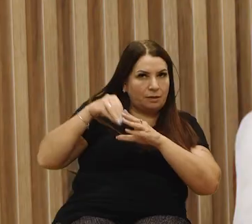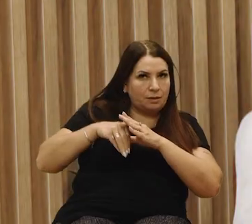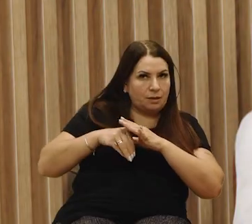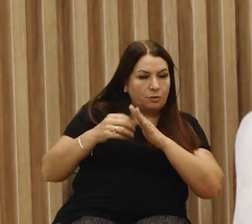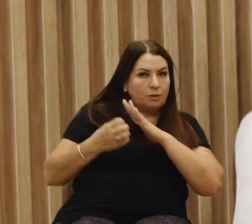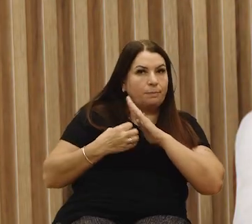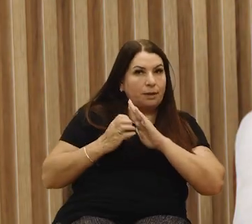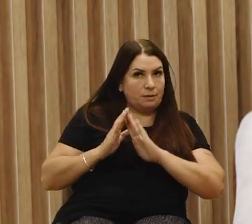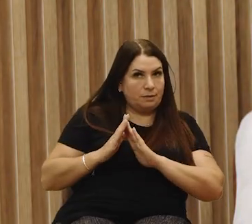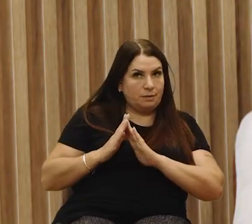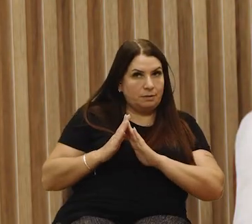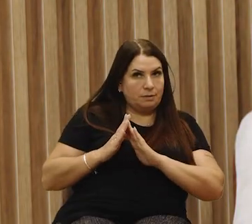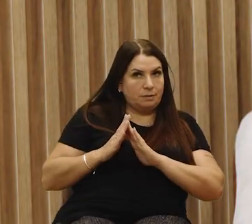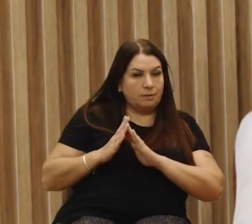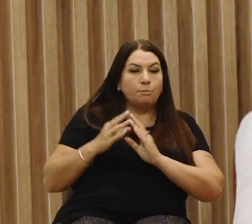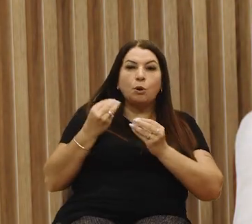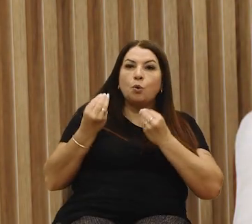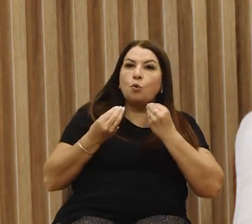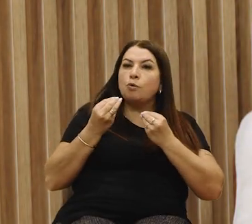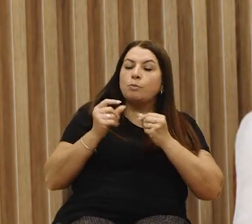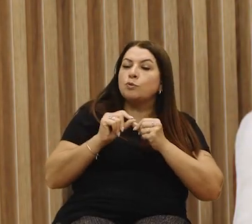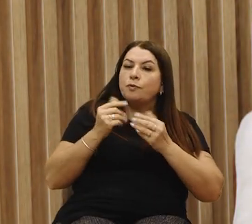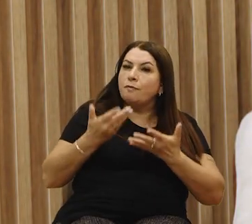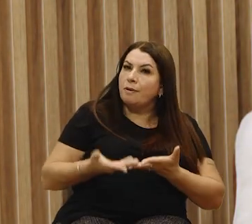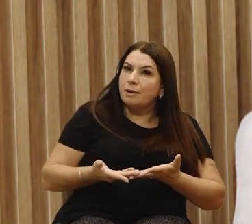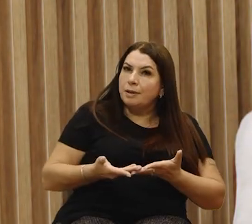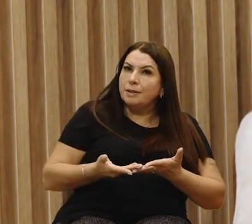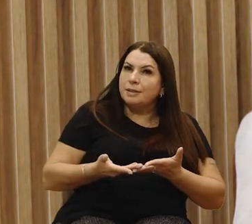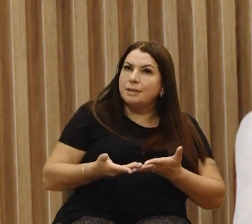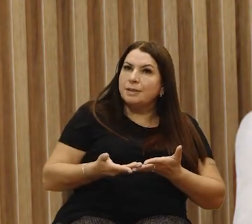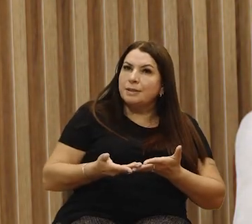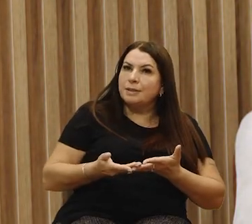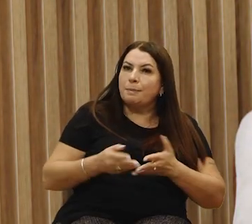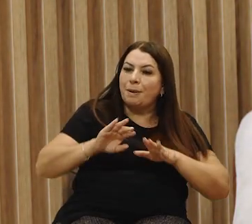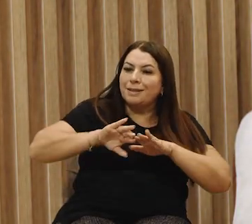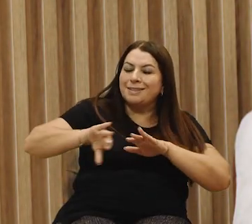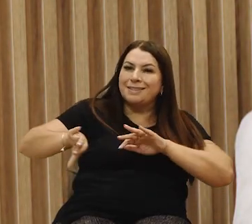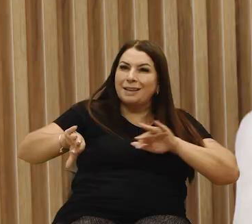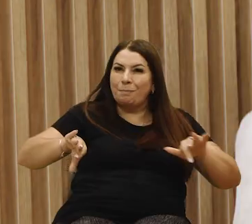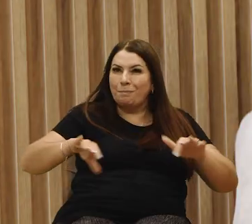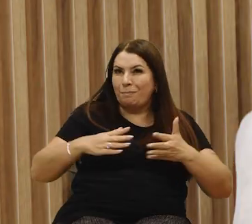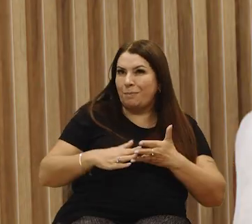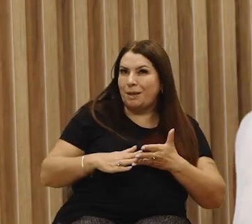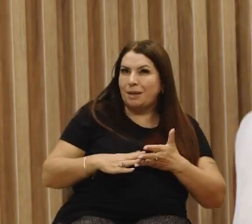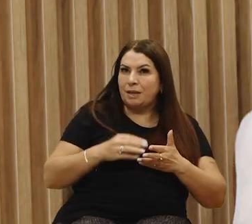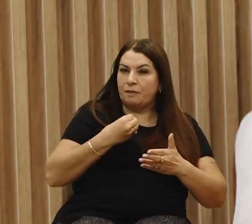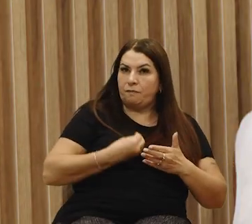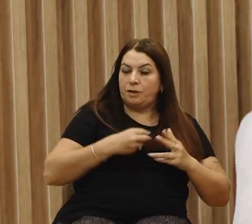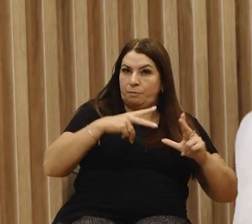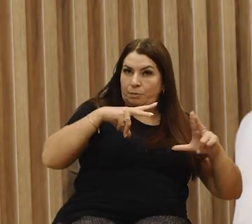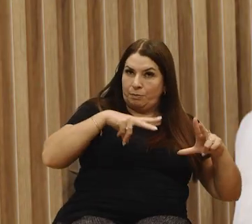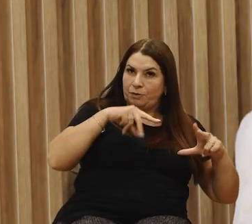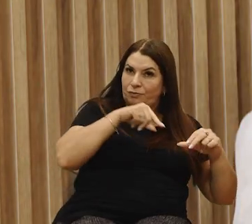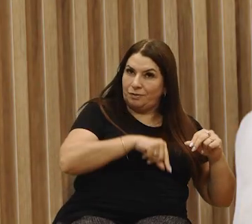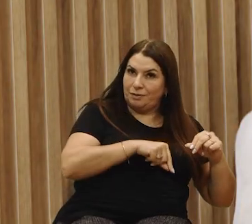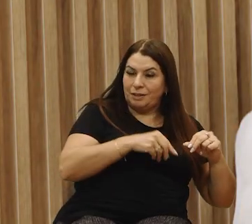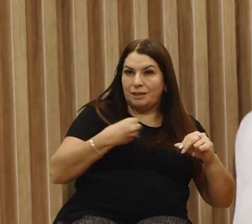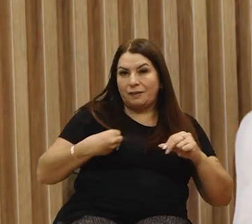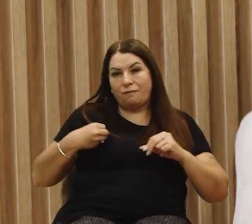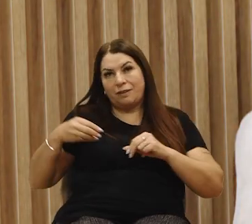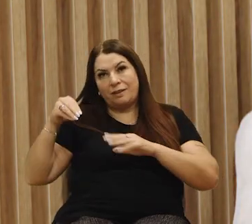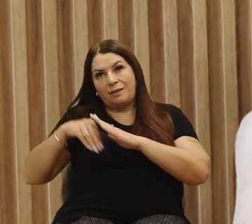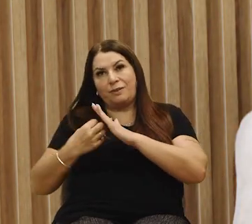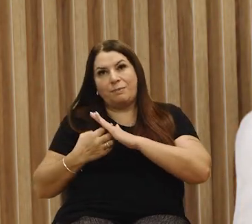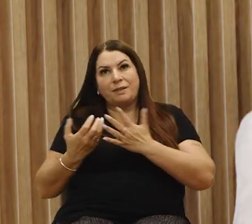da empresa. Mas como a gente faz para separar a vida pessoal da vida dentro